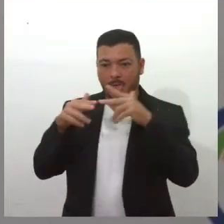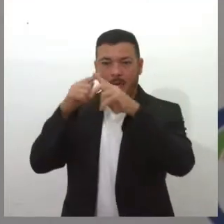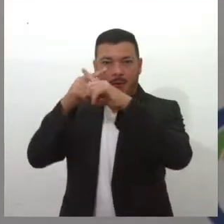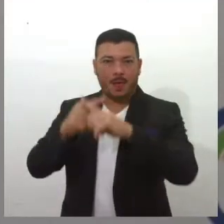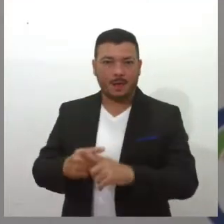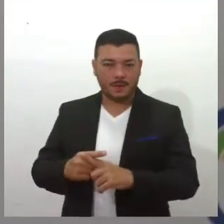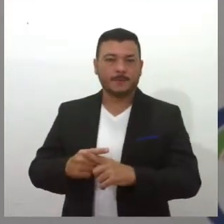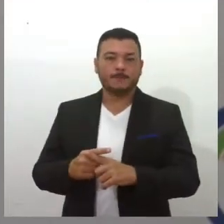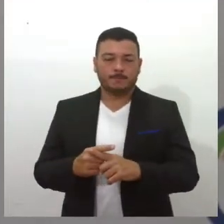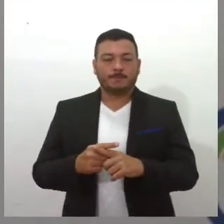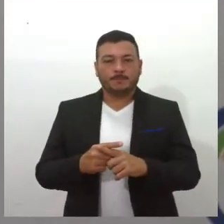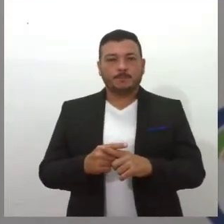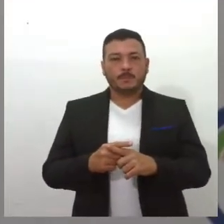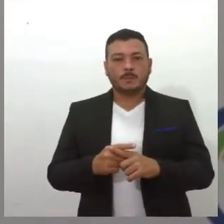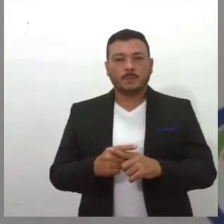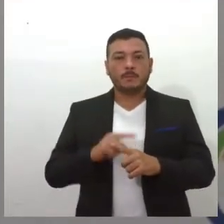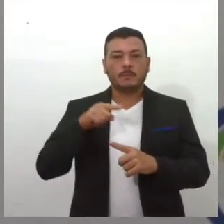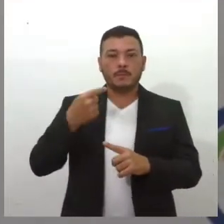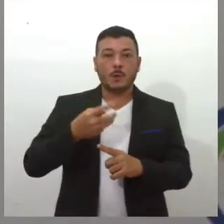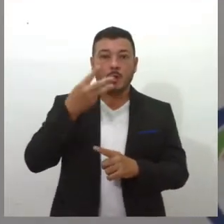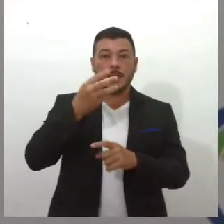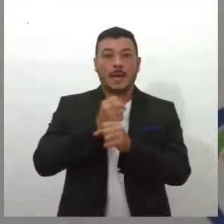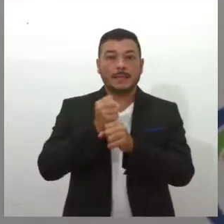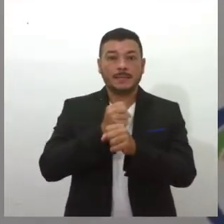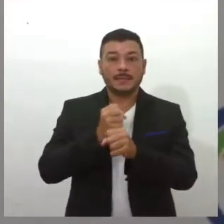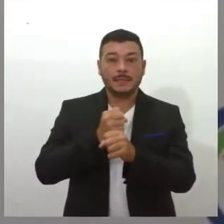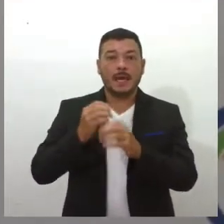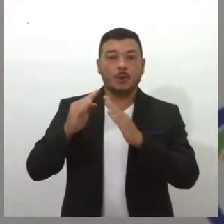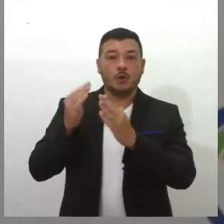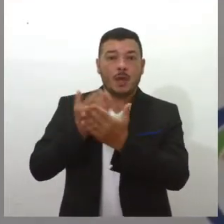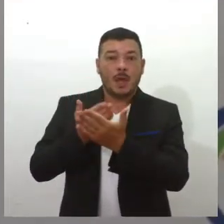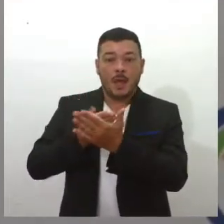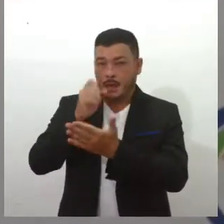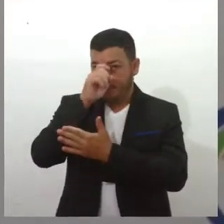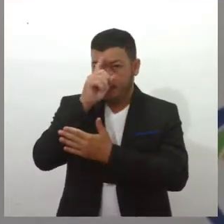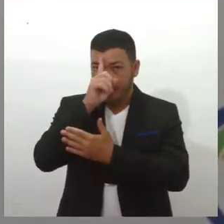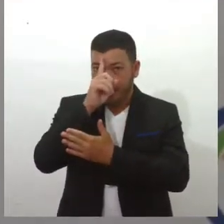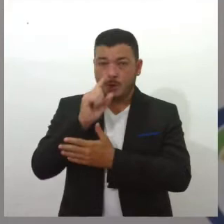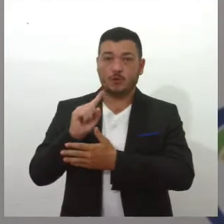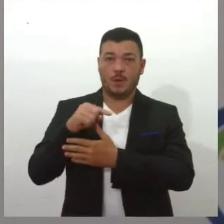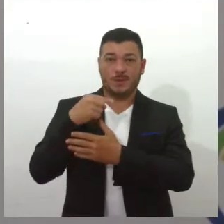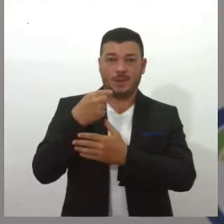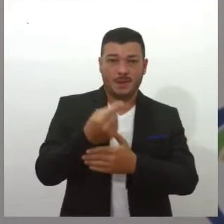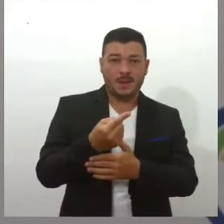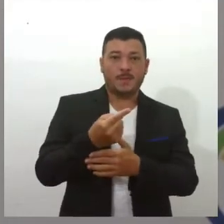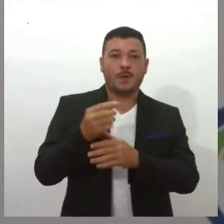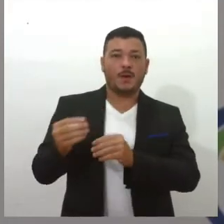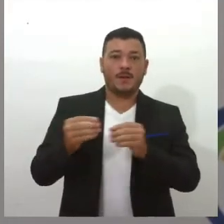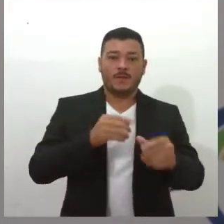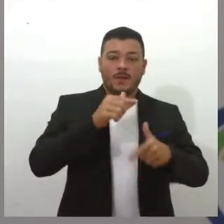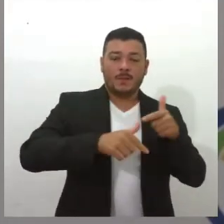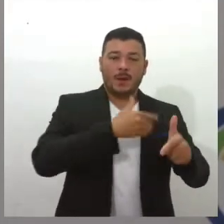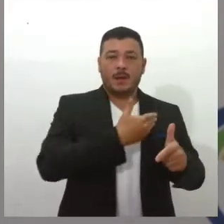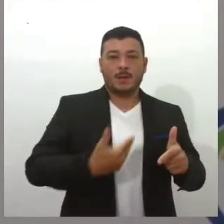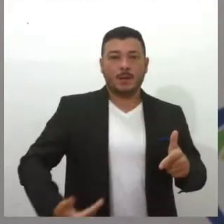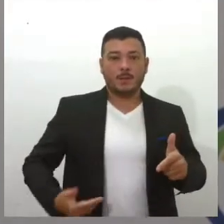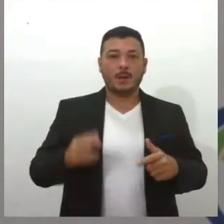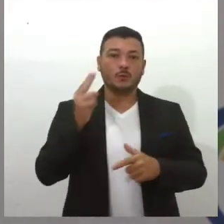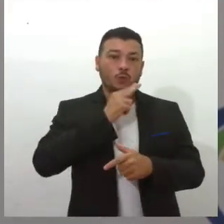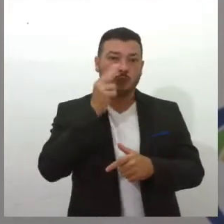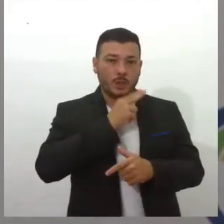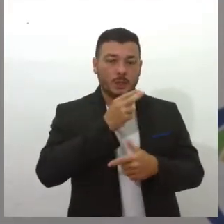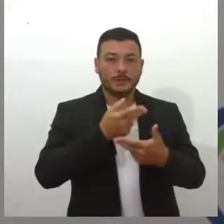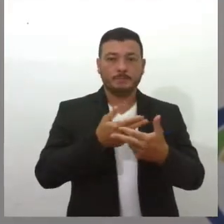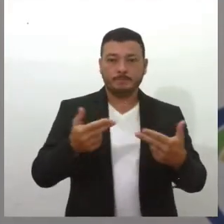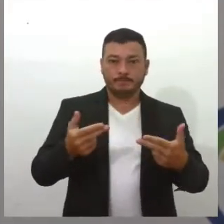vaga. Passa mais 3 anos na residência e vem trabalhar principalmente no serviço público, na área de pronto-socorro,